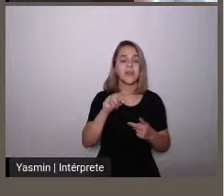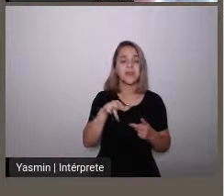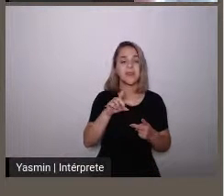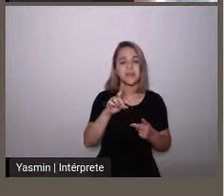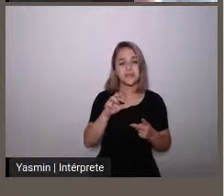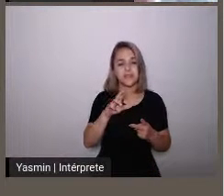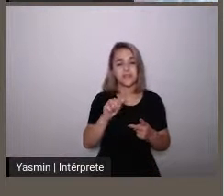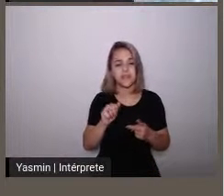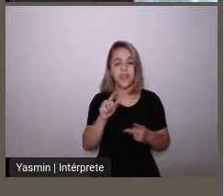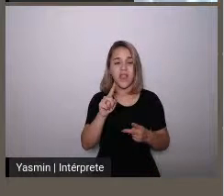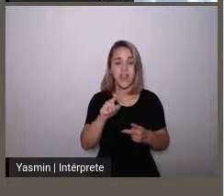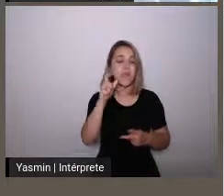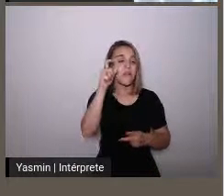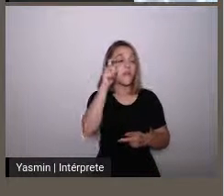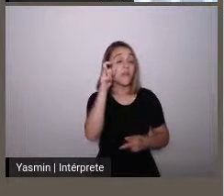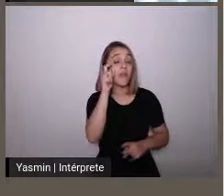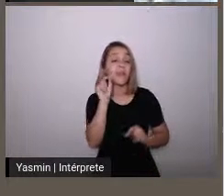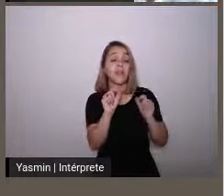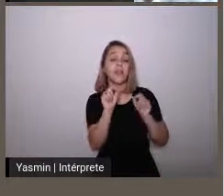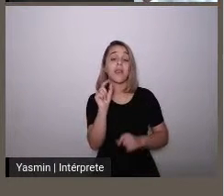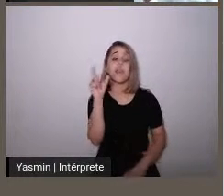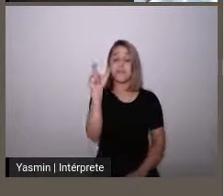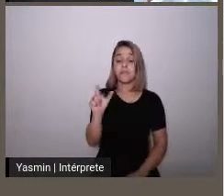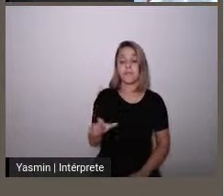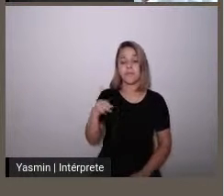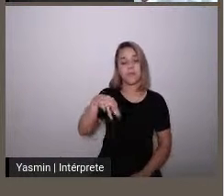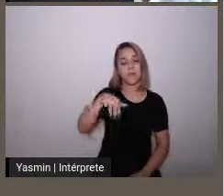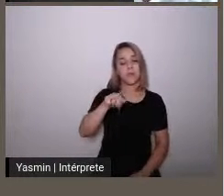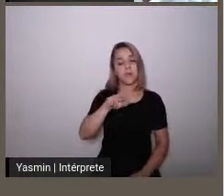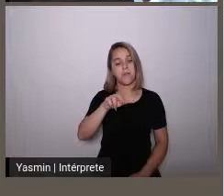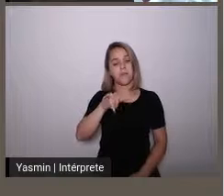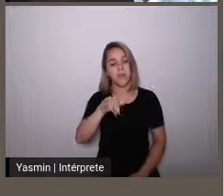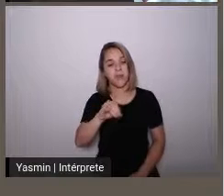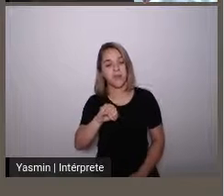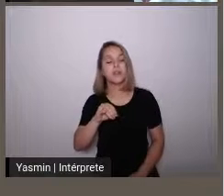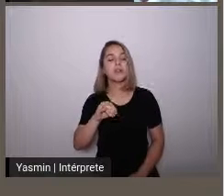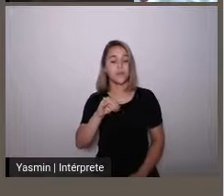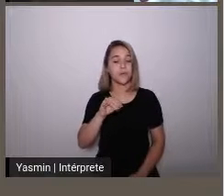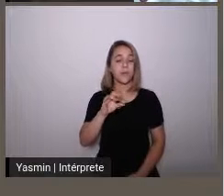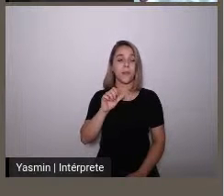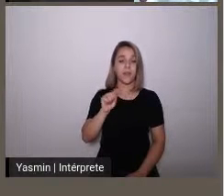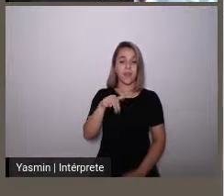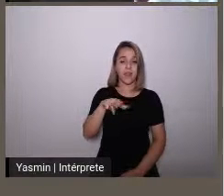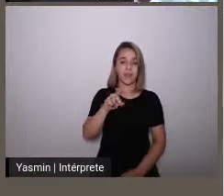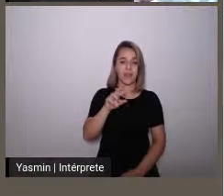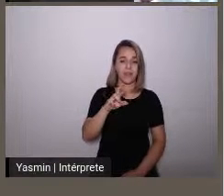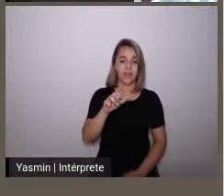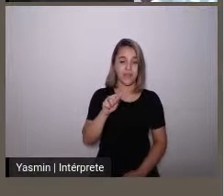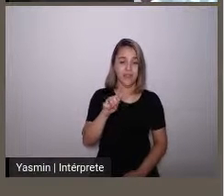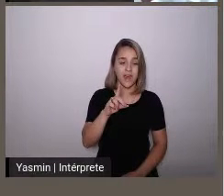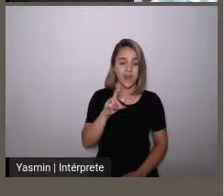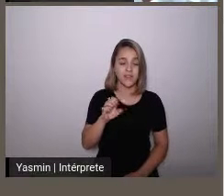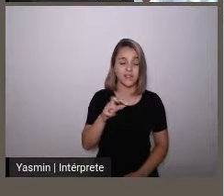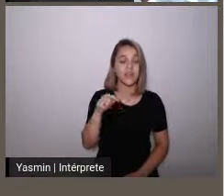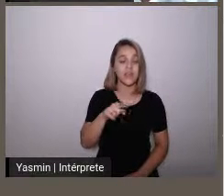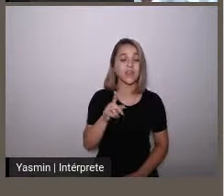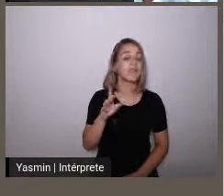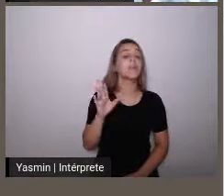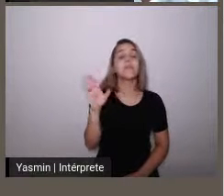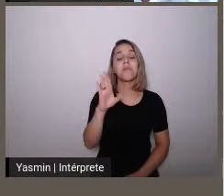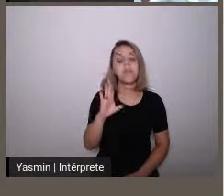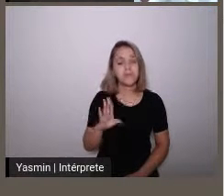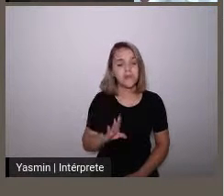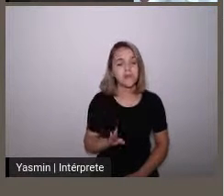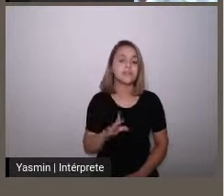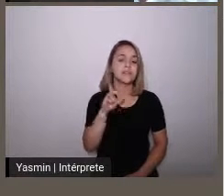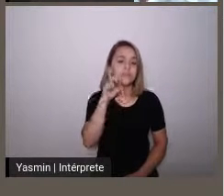Mário de Andrade, em Crônicas de Malas Arte 3, crônica publicada em América Brasileira,